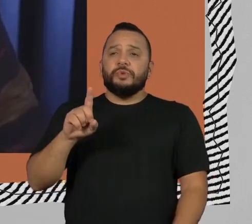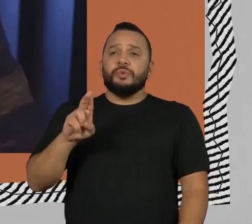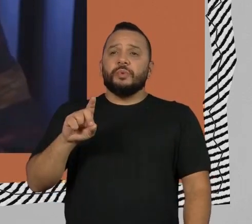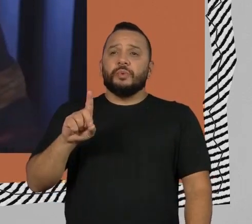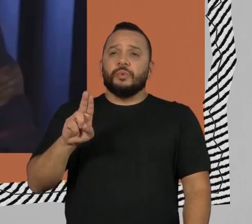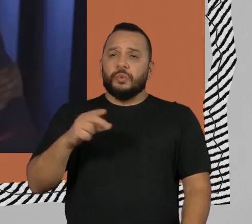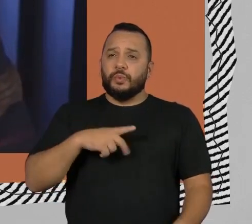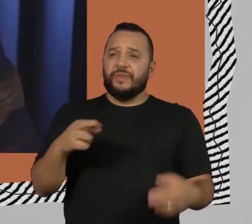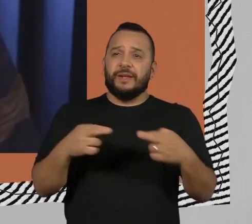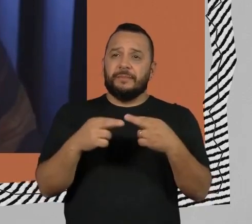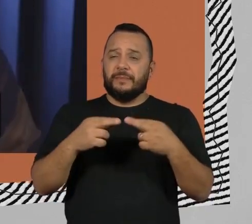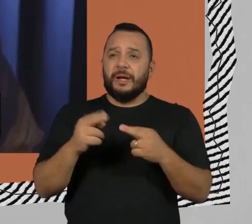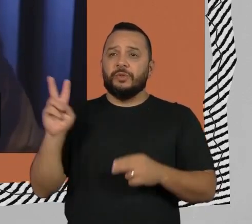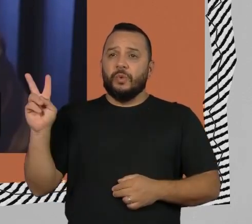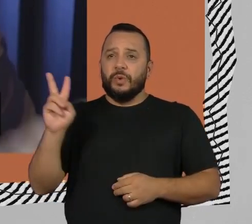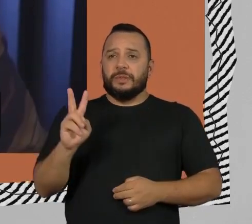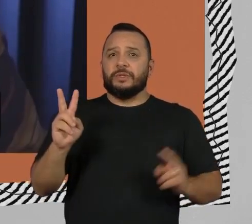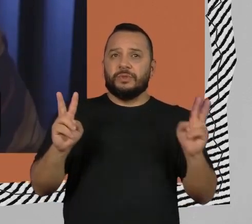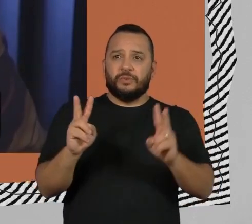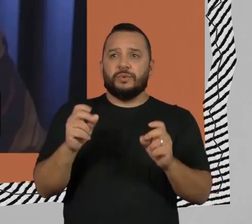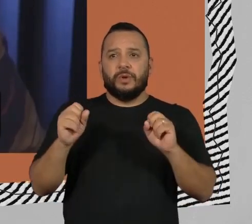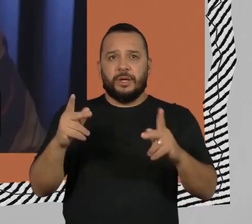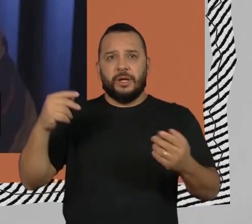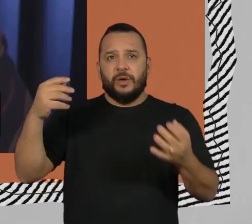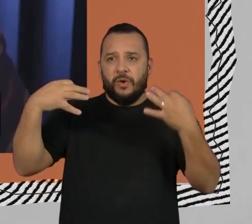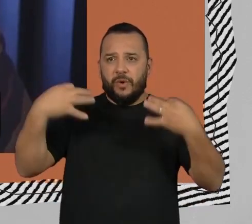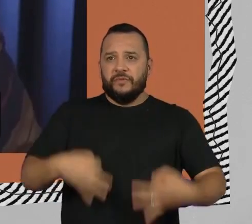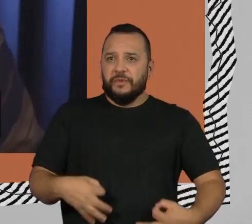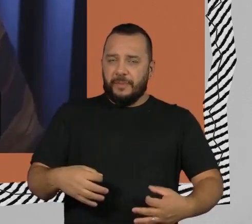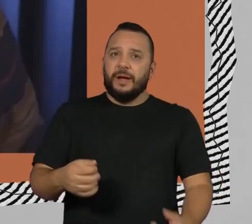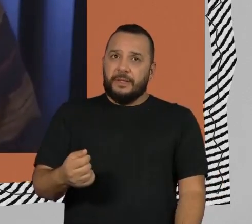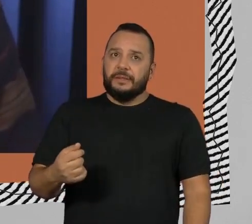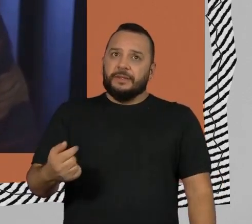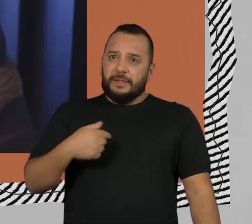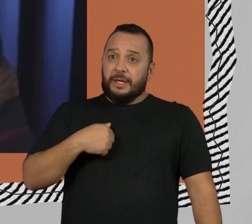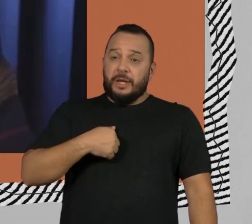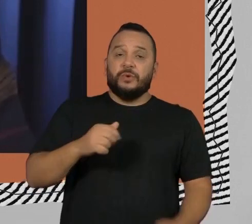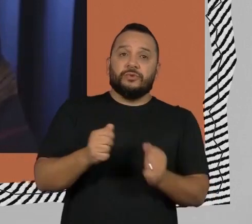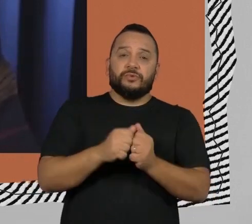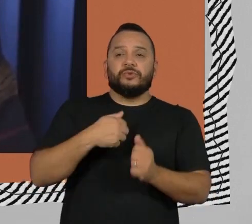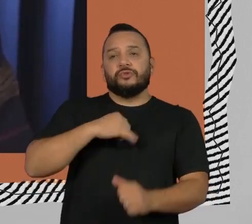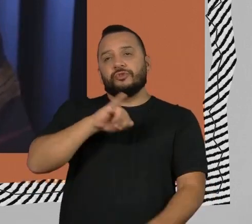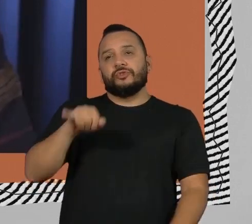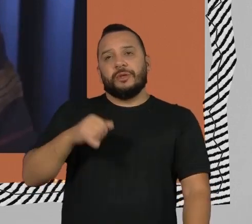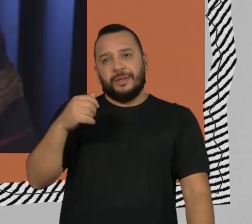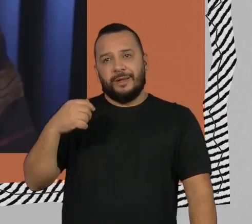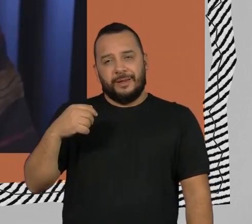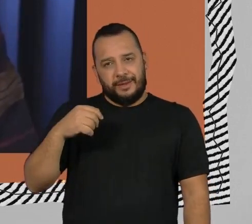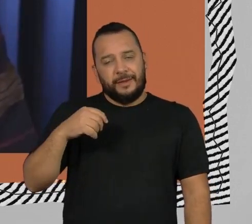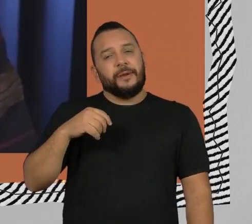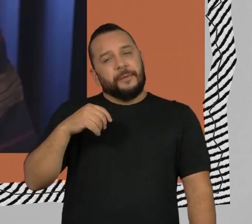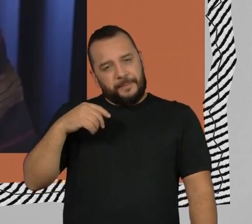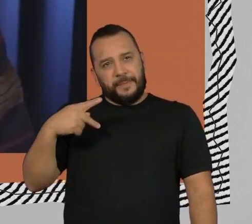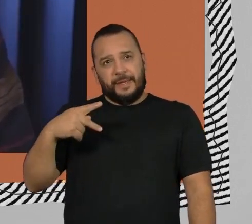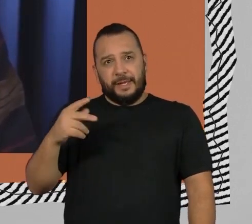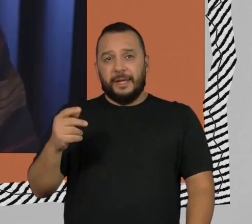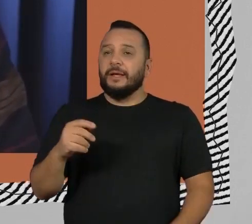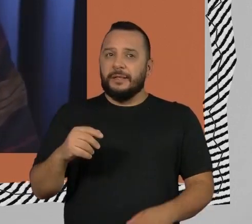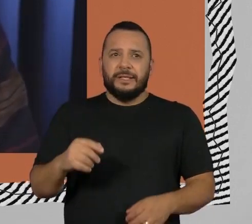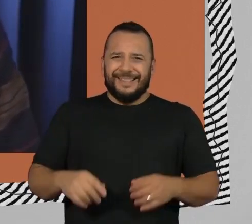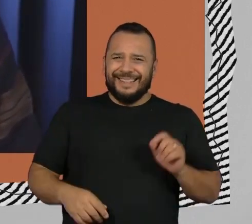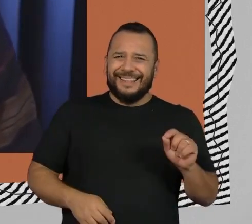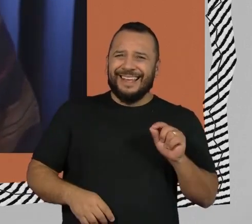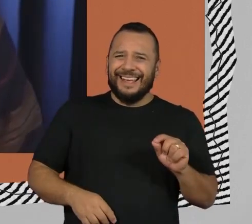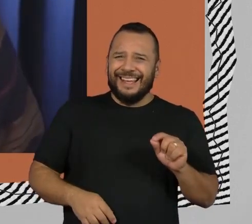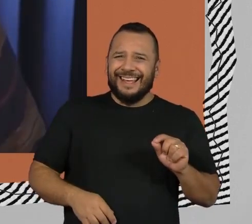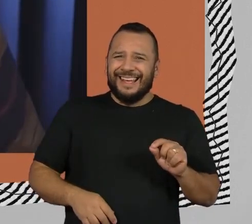rimar o bagulho vai ser em dupla ele falou então tá bom Confirma aí eu e JP de dupla eu falei ih qu do que